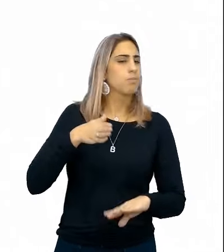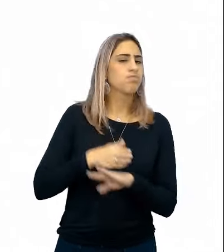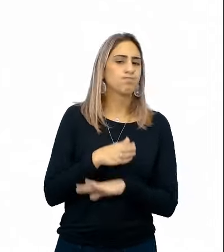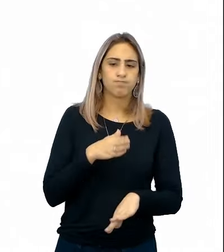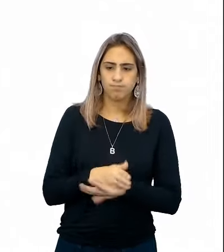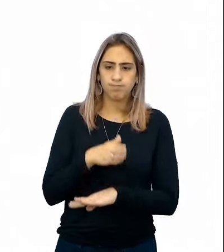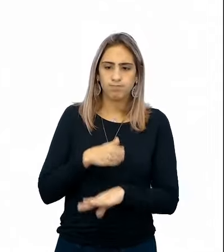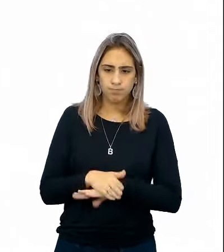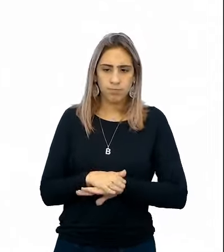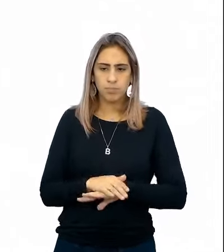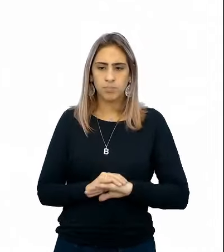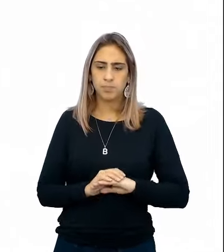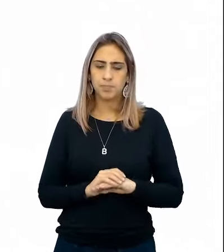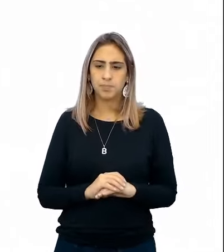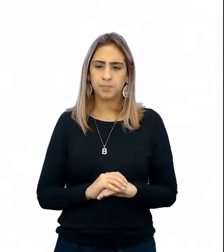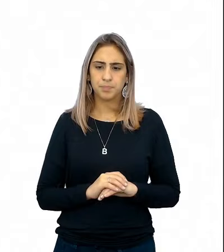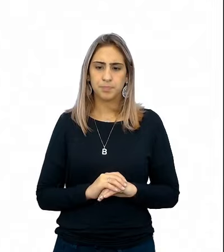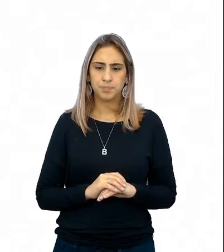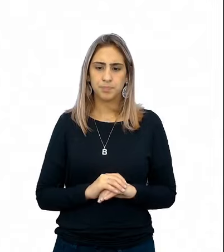participaram